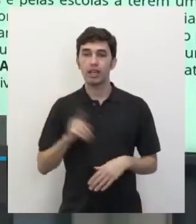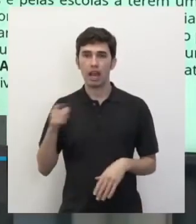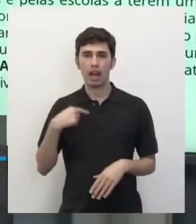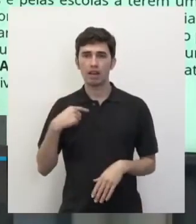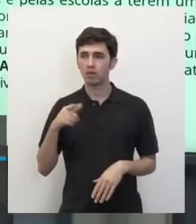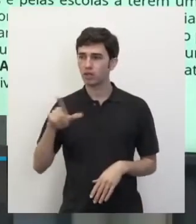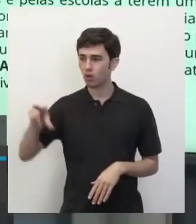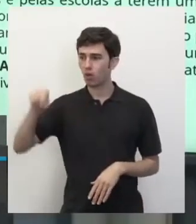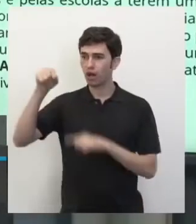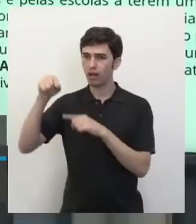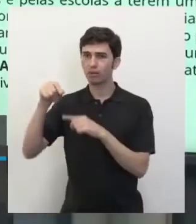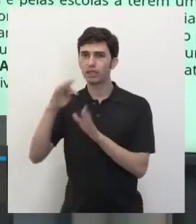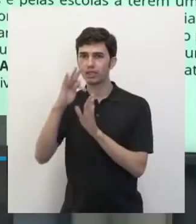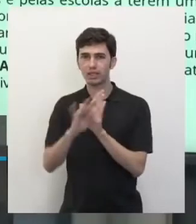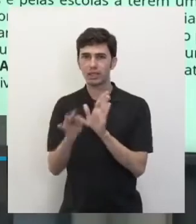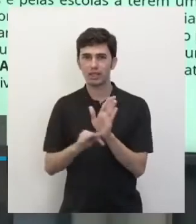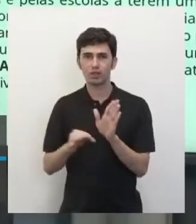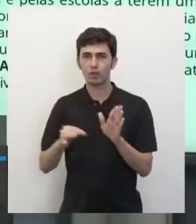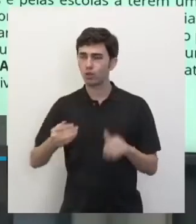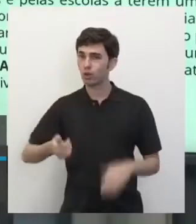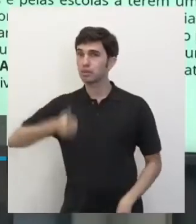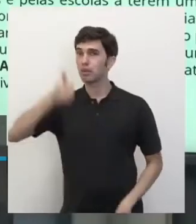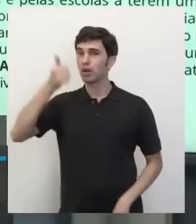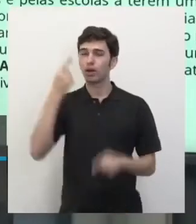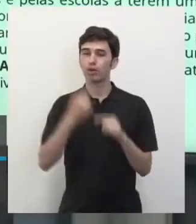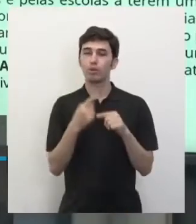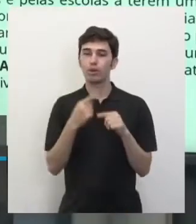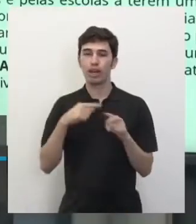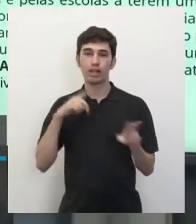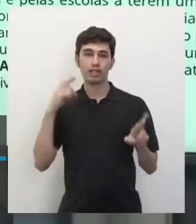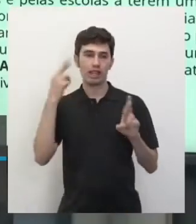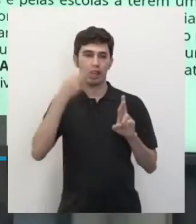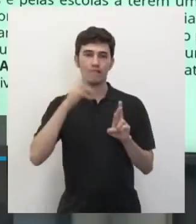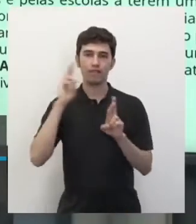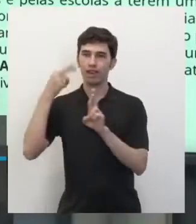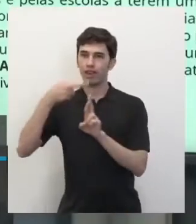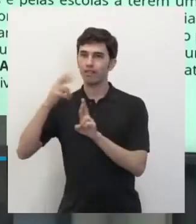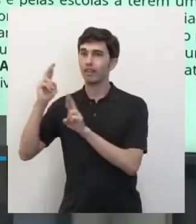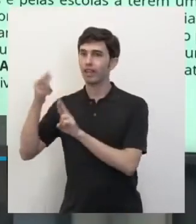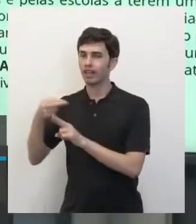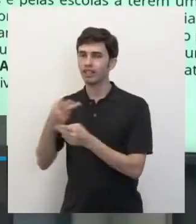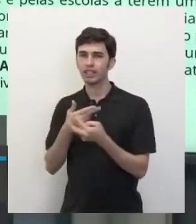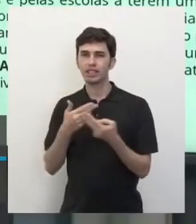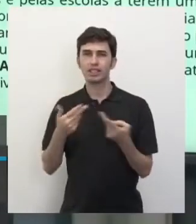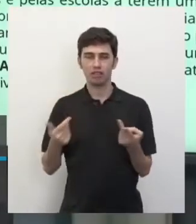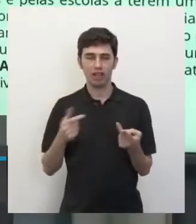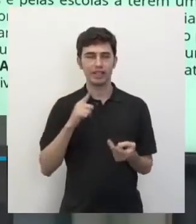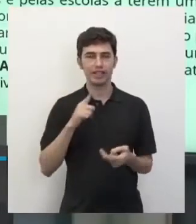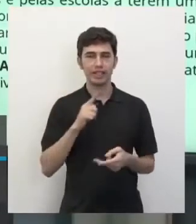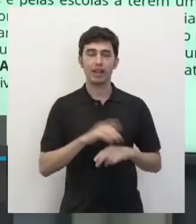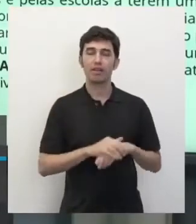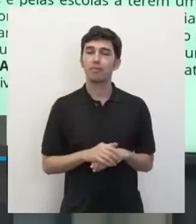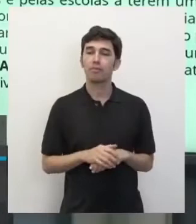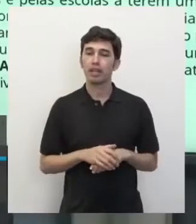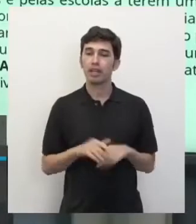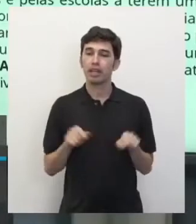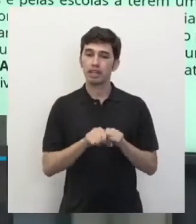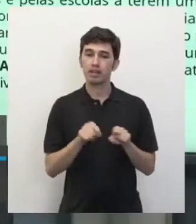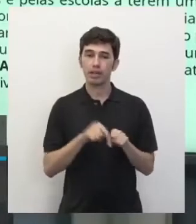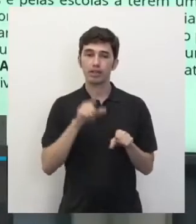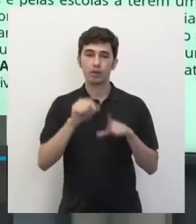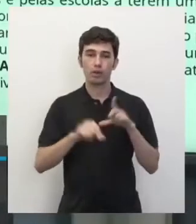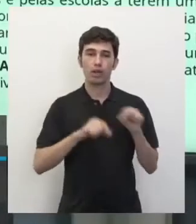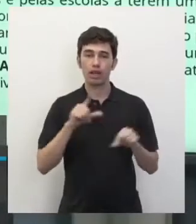desse contexto. Muito bom. E eu até deixei destacado alguns conectivos para facilitar, para vocês também até saberem a ordem. É